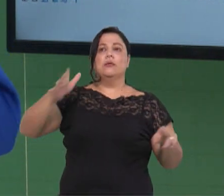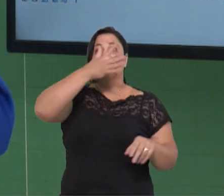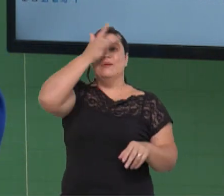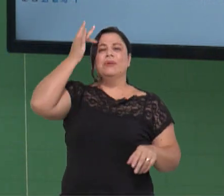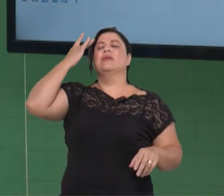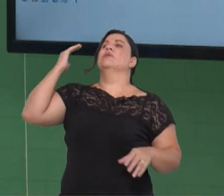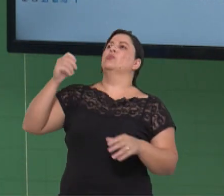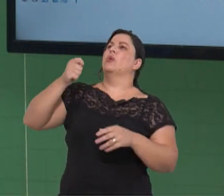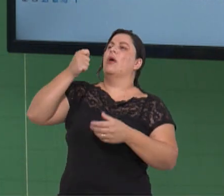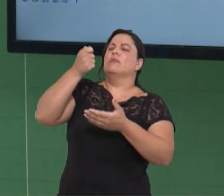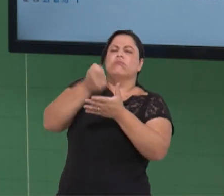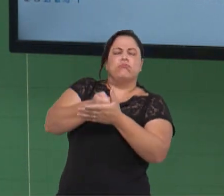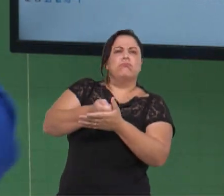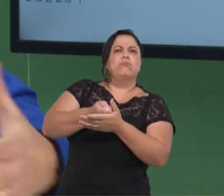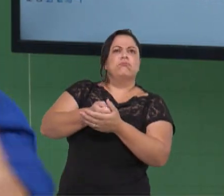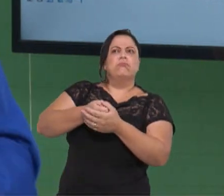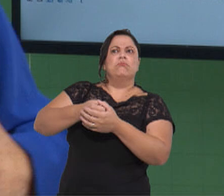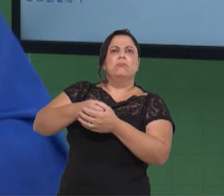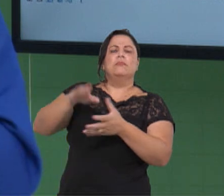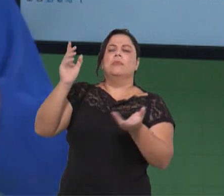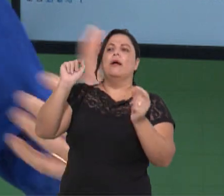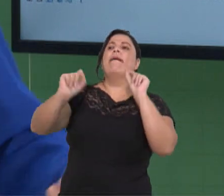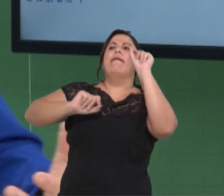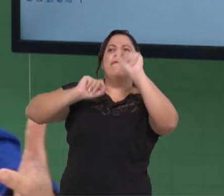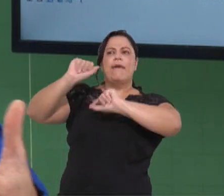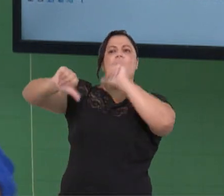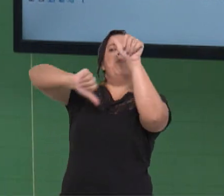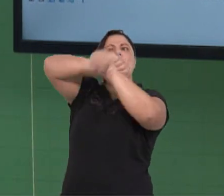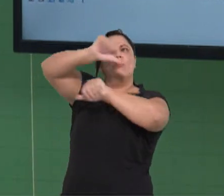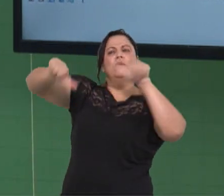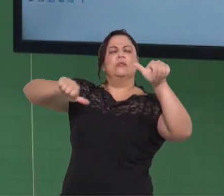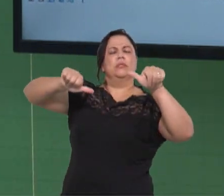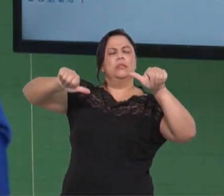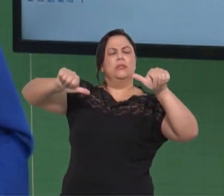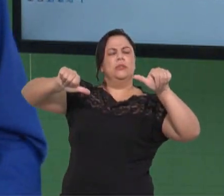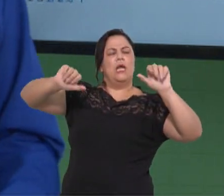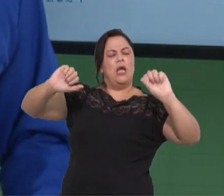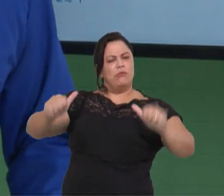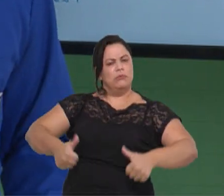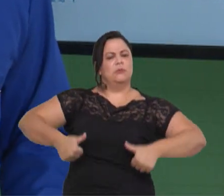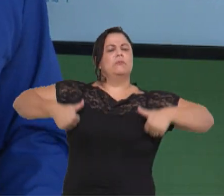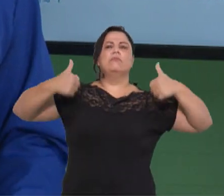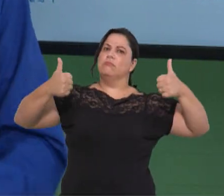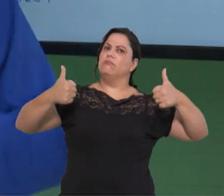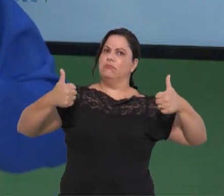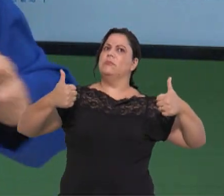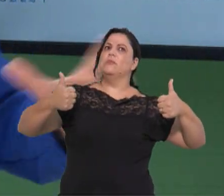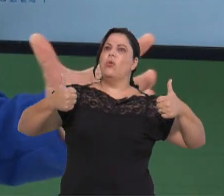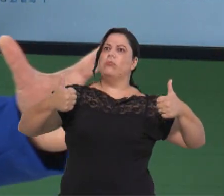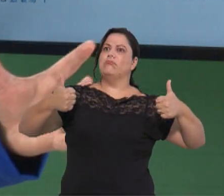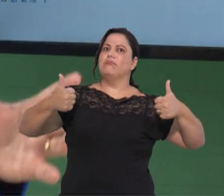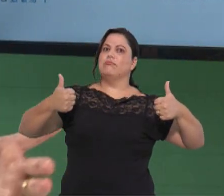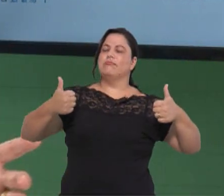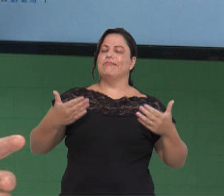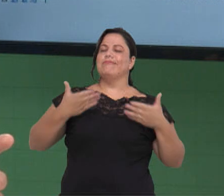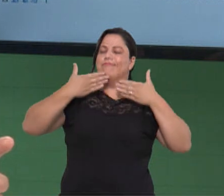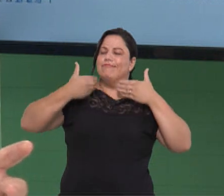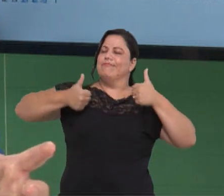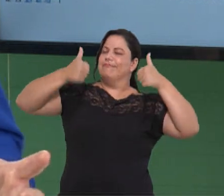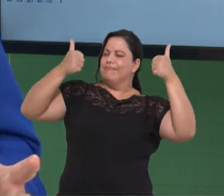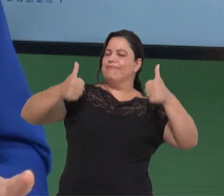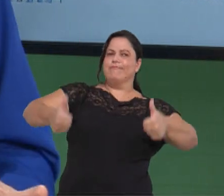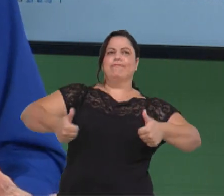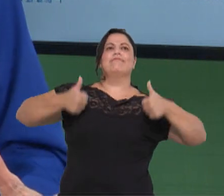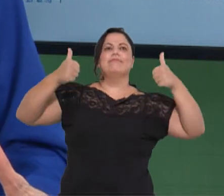as mudanças vão ser realmente transformadoras e que vão trazer benefícios gigantescos para aquela